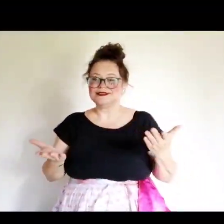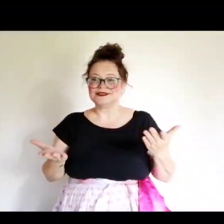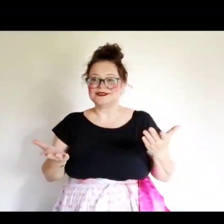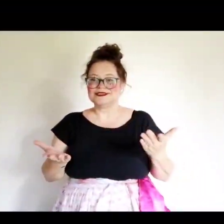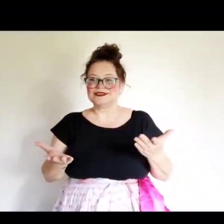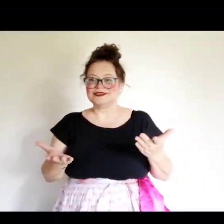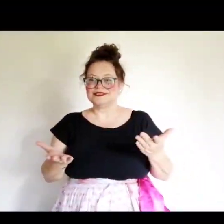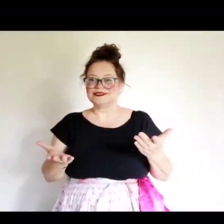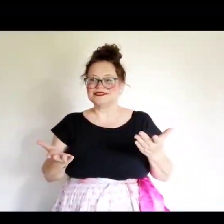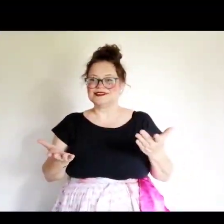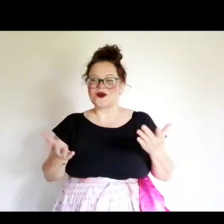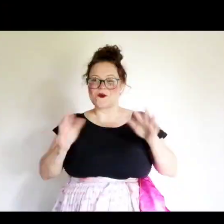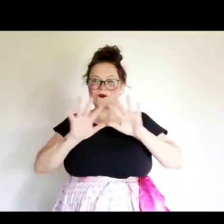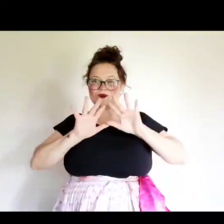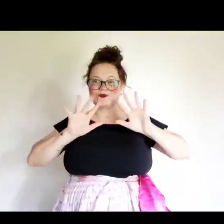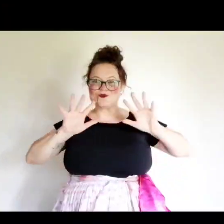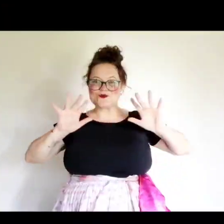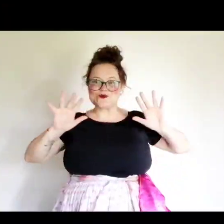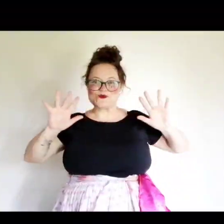Virou